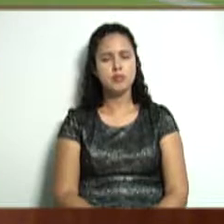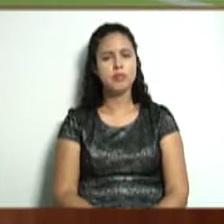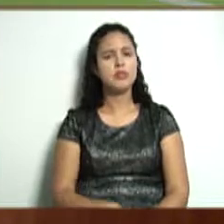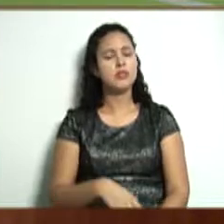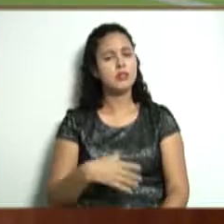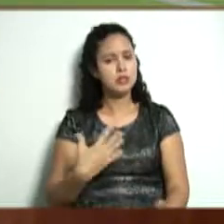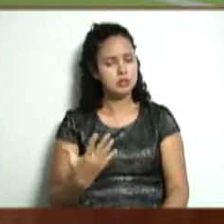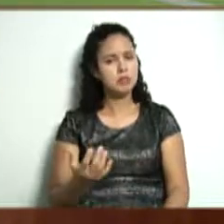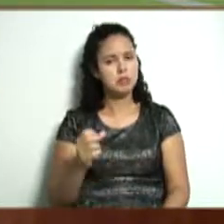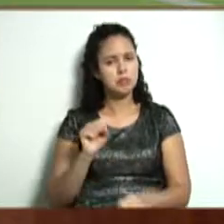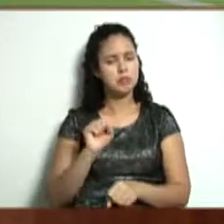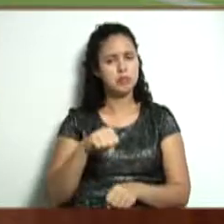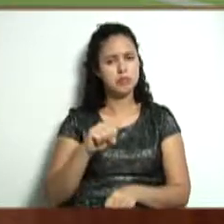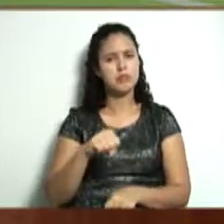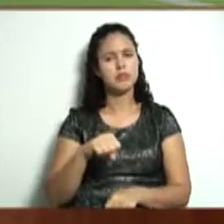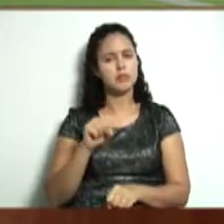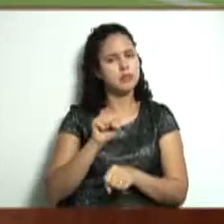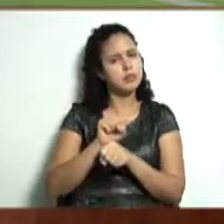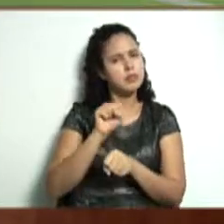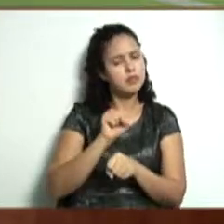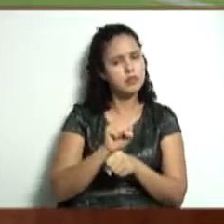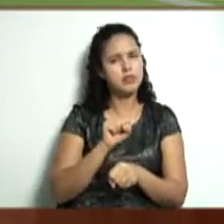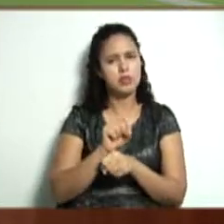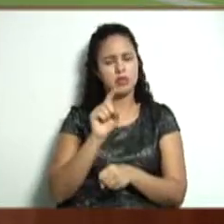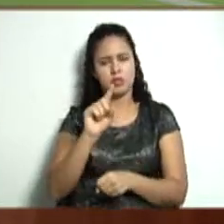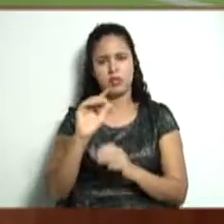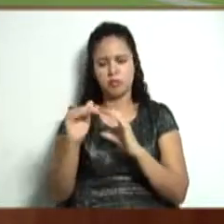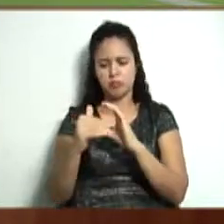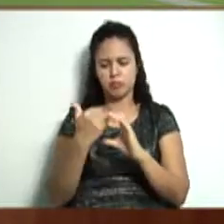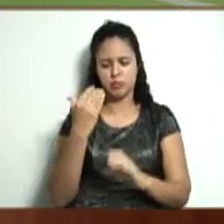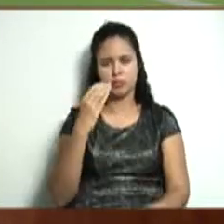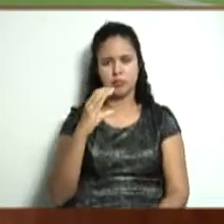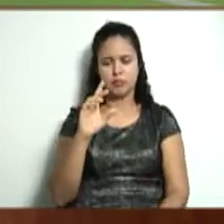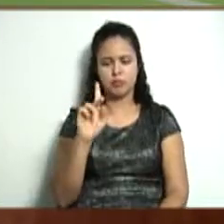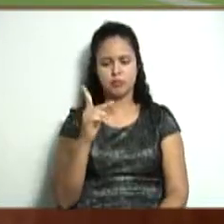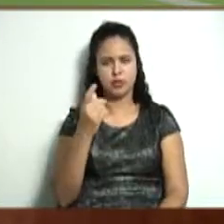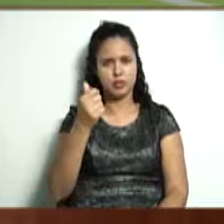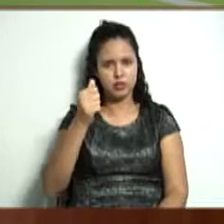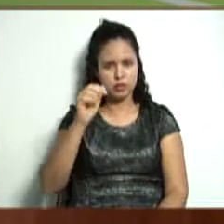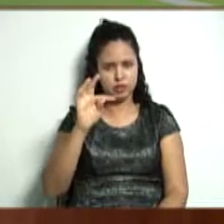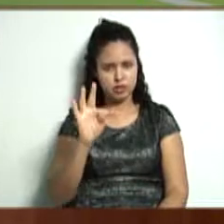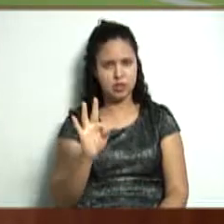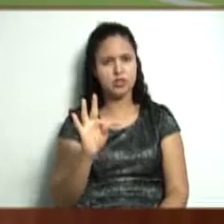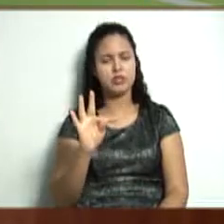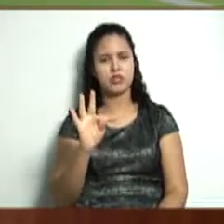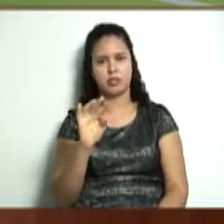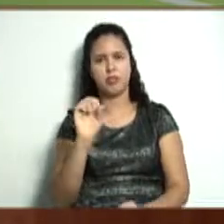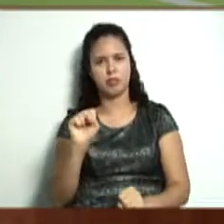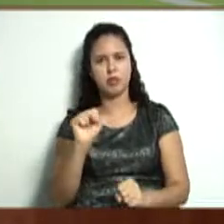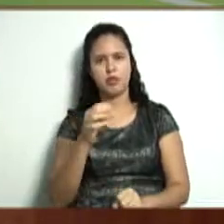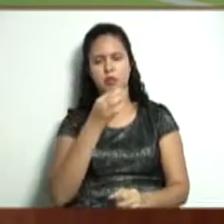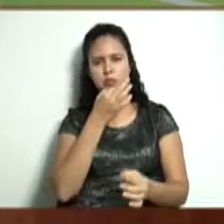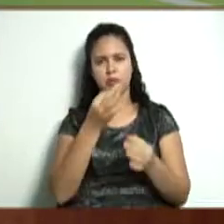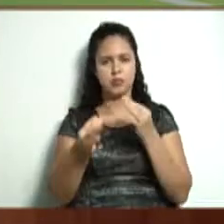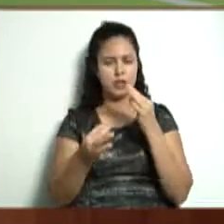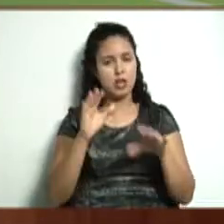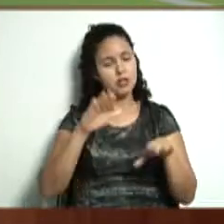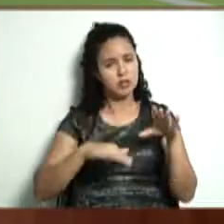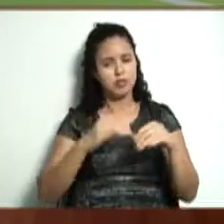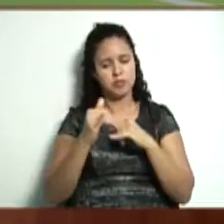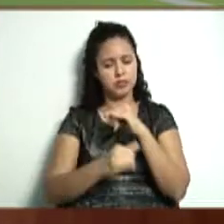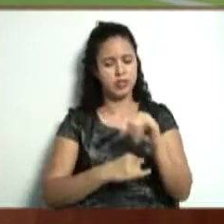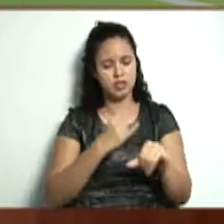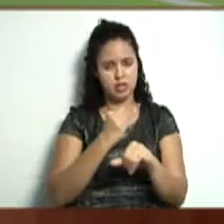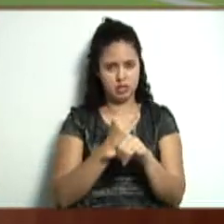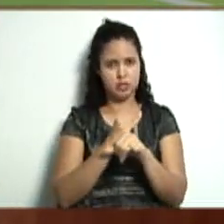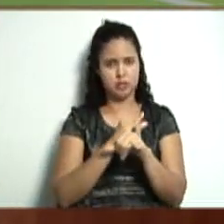aqui aguardando vocês contribuírem no nosso chat. De vez em quando a gente cai, mas